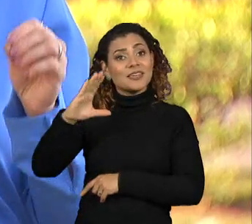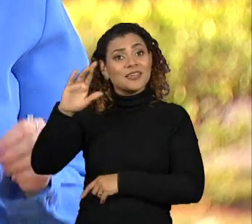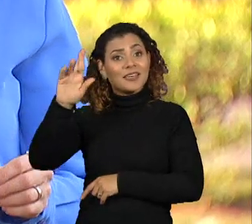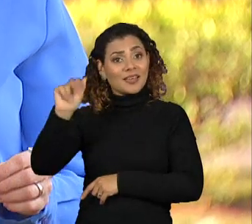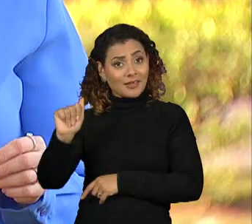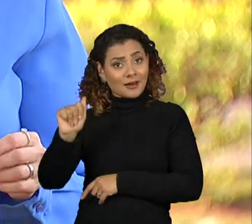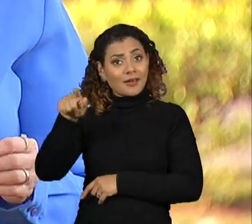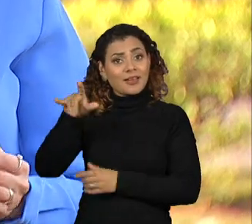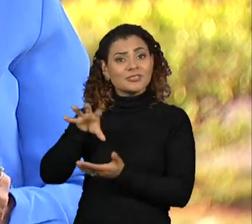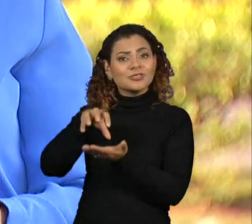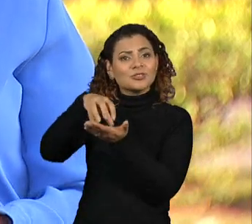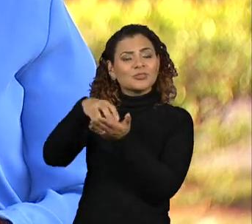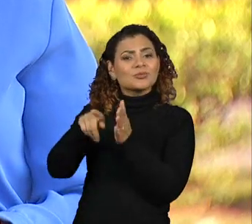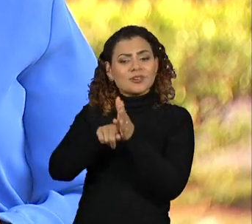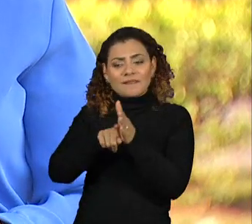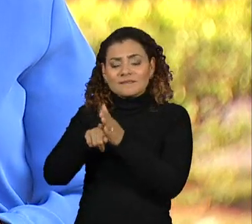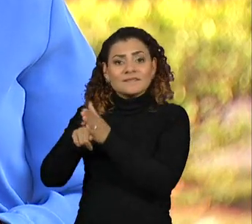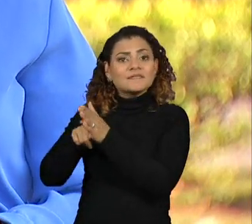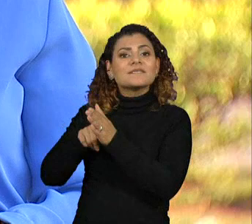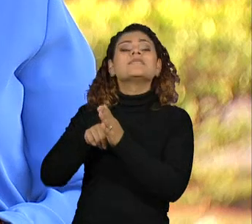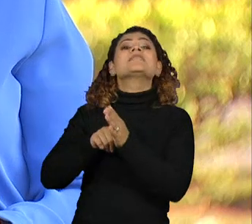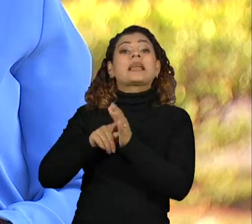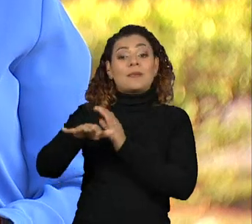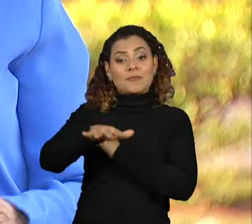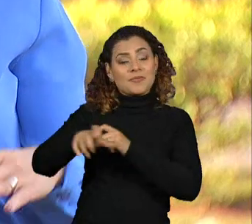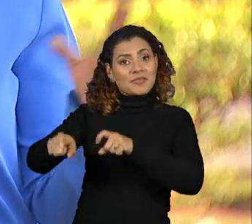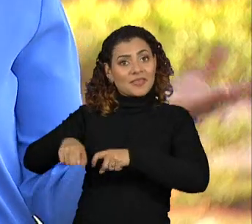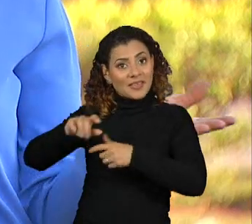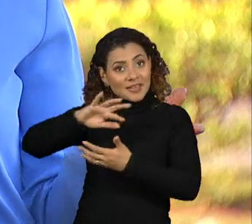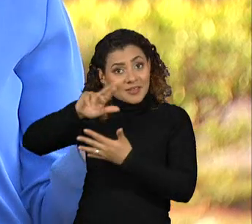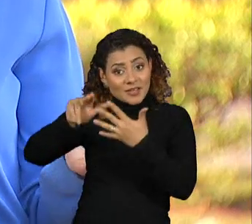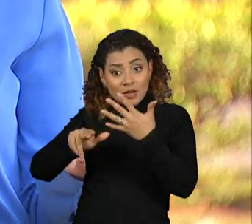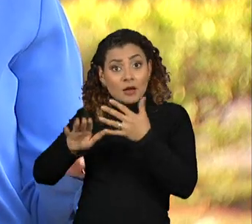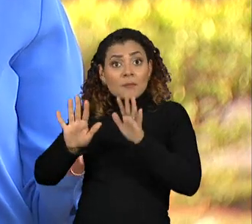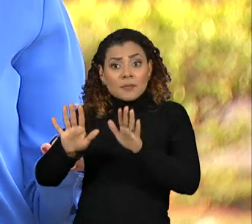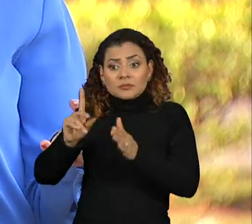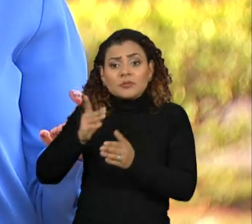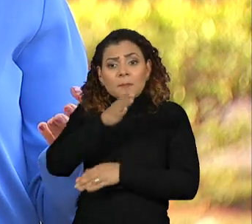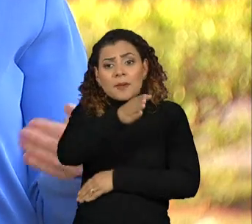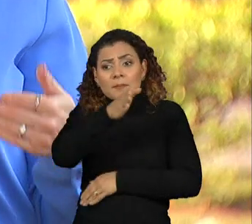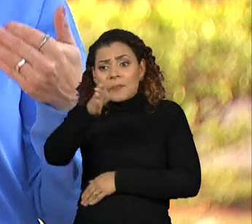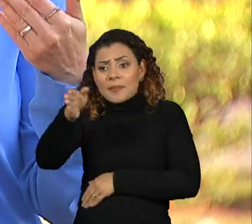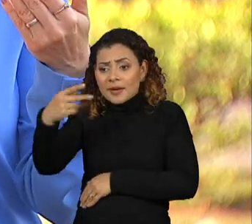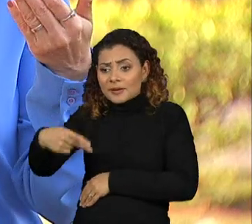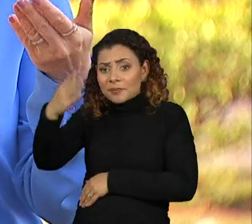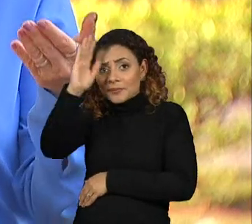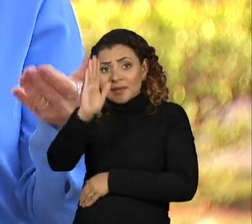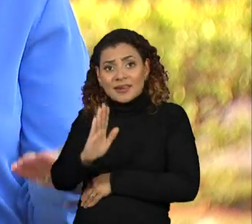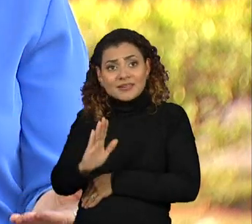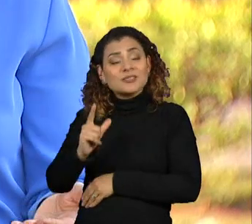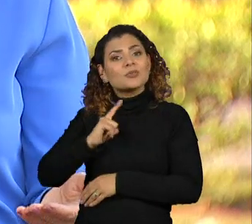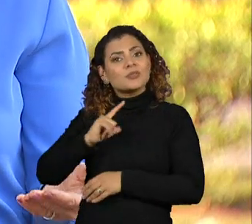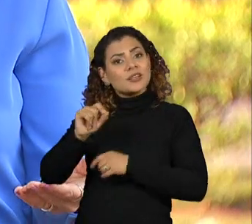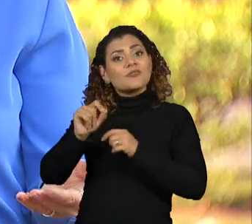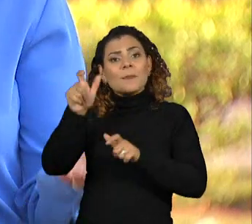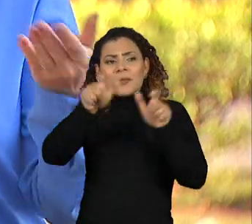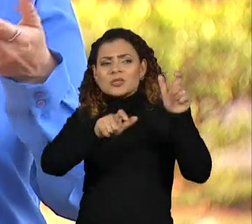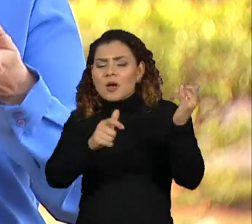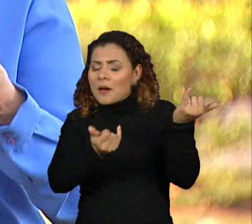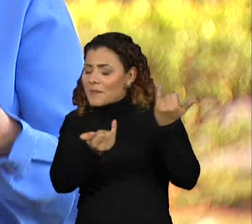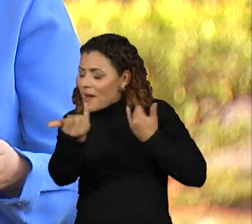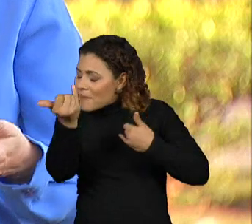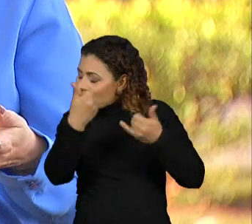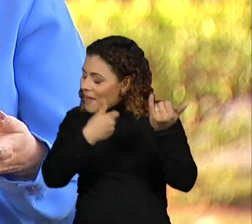Instituto Nacional de Colonização e Reforma Agrária. Em suas andanças pelo Brasil, colecionou histórias de gente e de